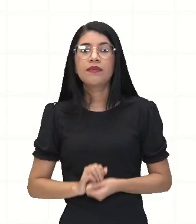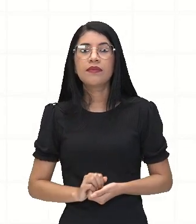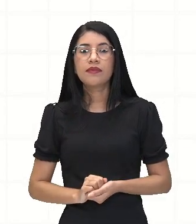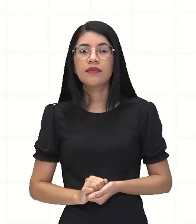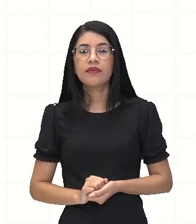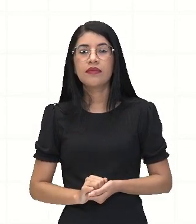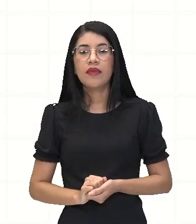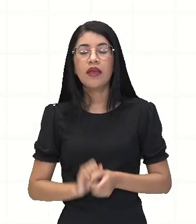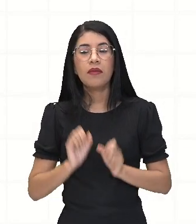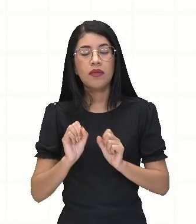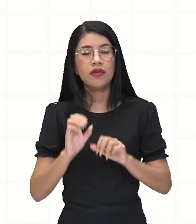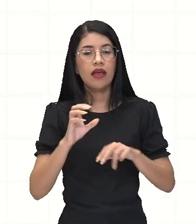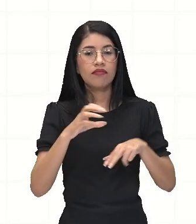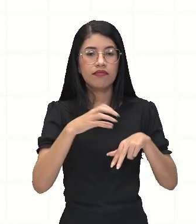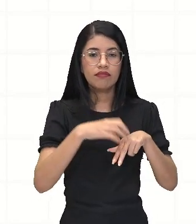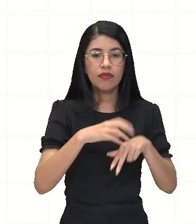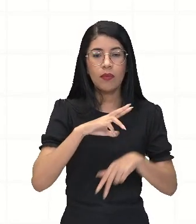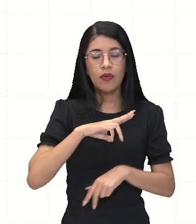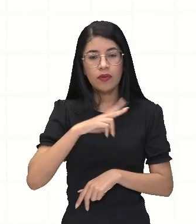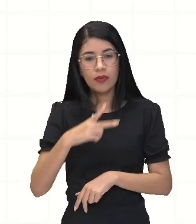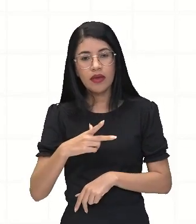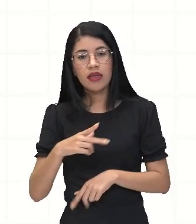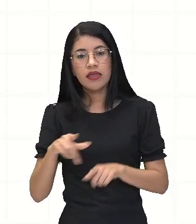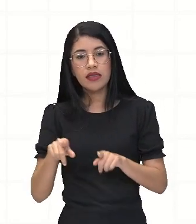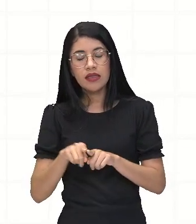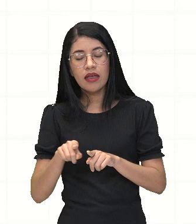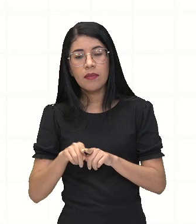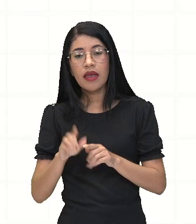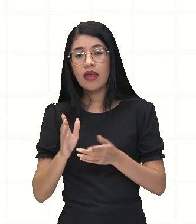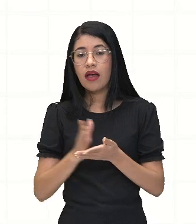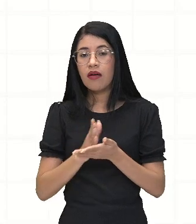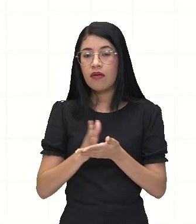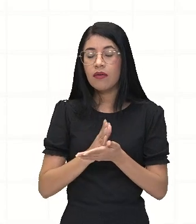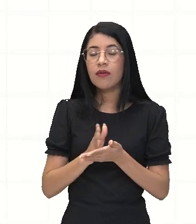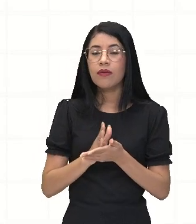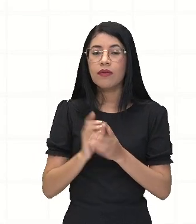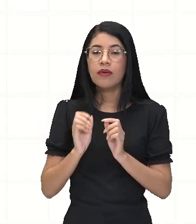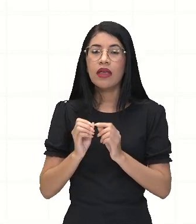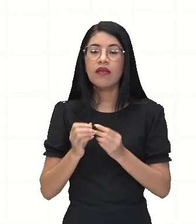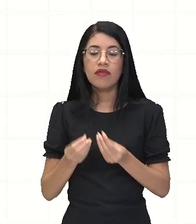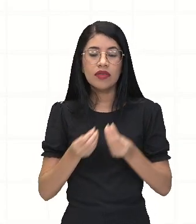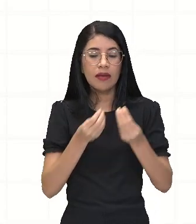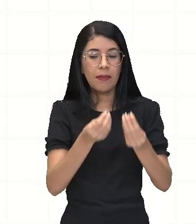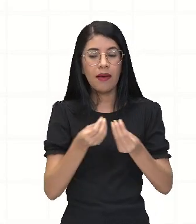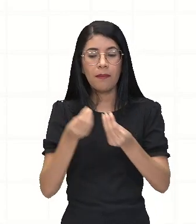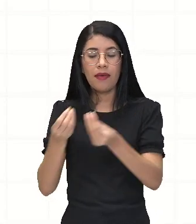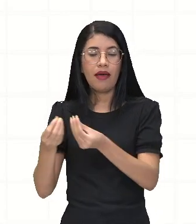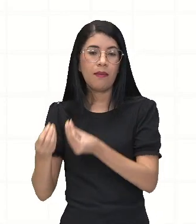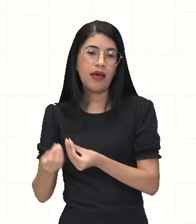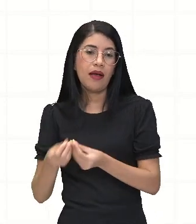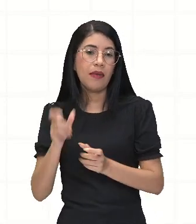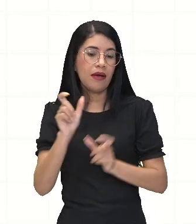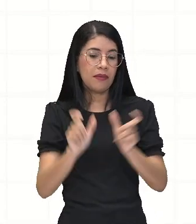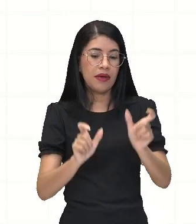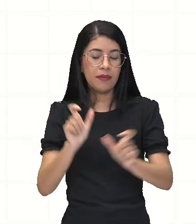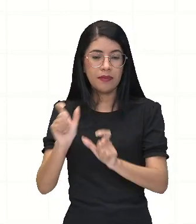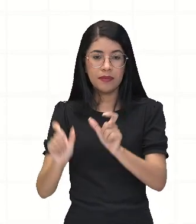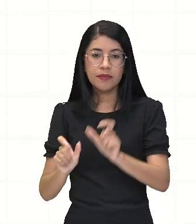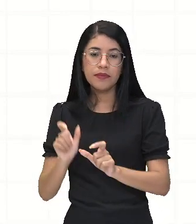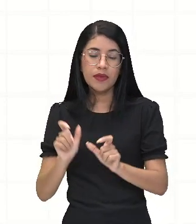da coroa portuguesa e também vão ser empreendimentos que serão doados a